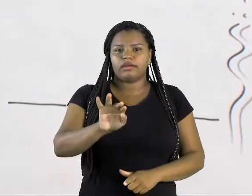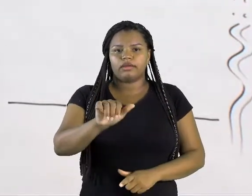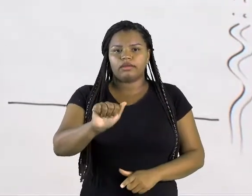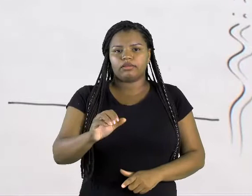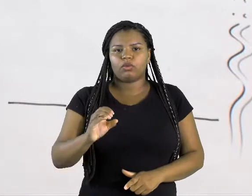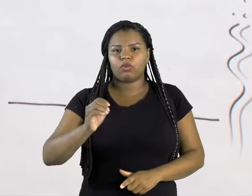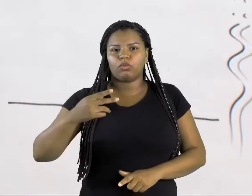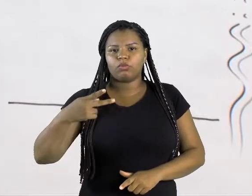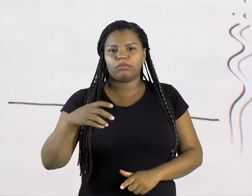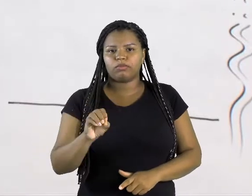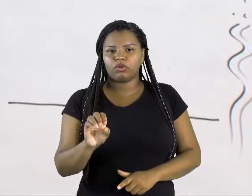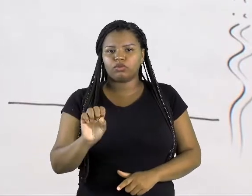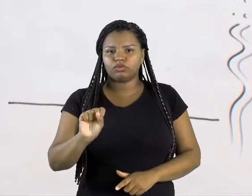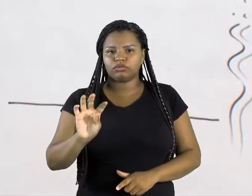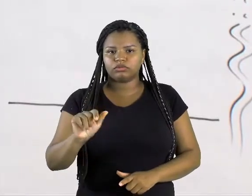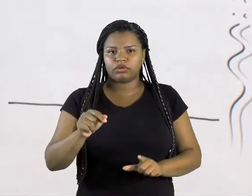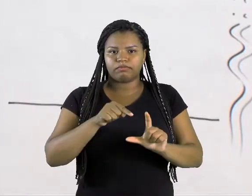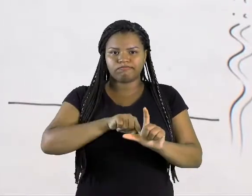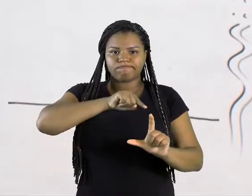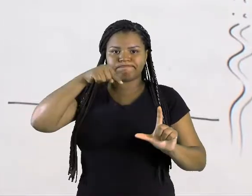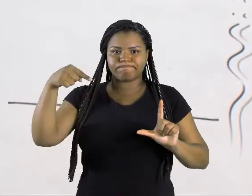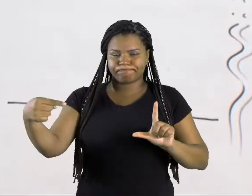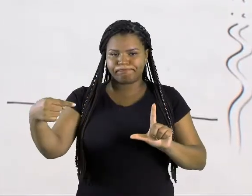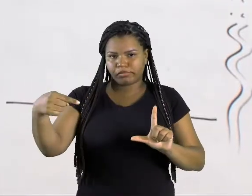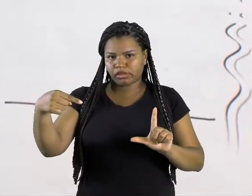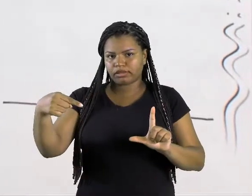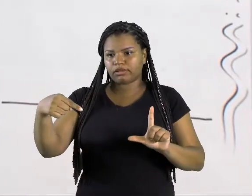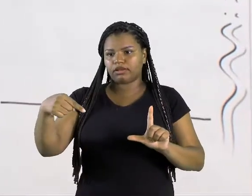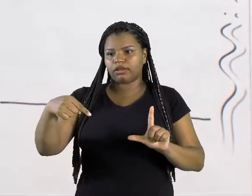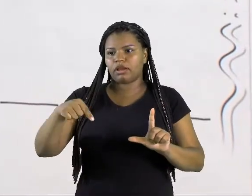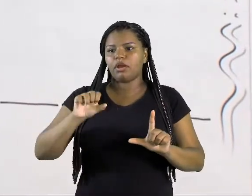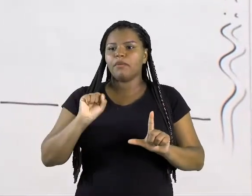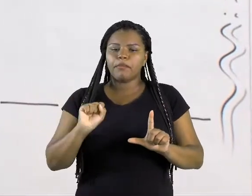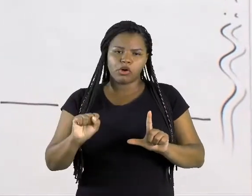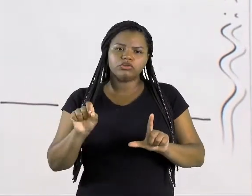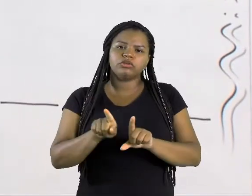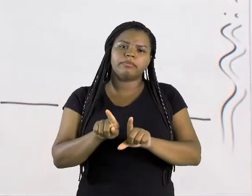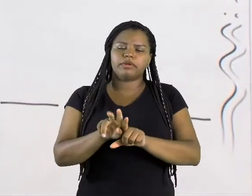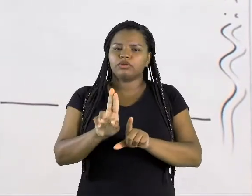A, ela também pode ser chamada de hipotenusa,